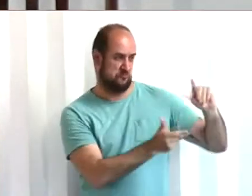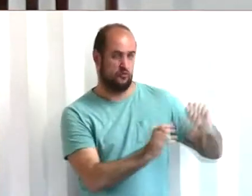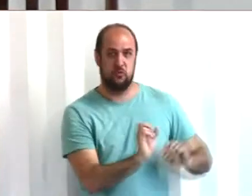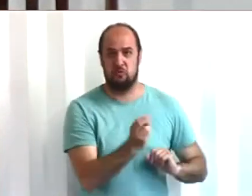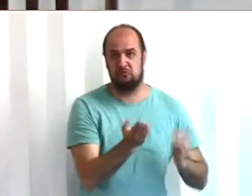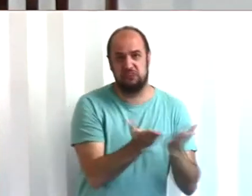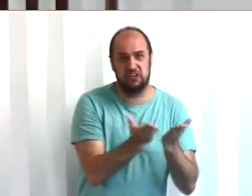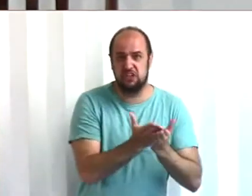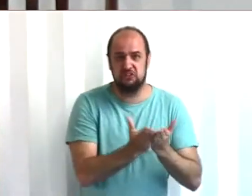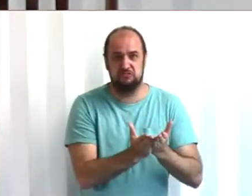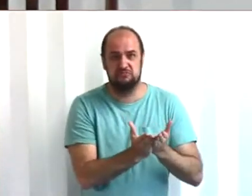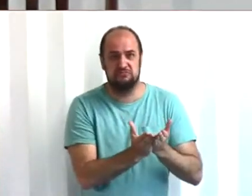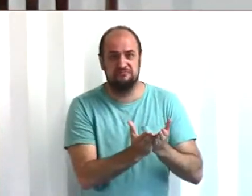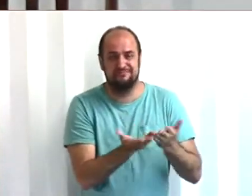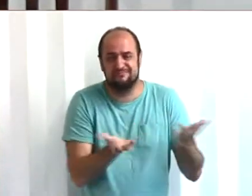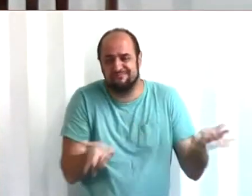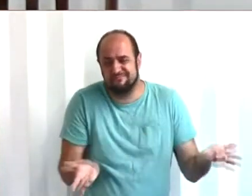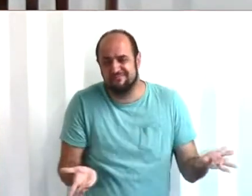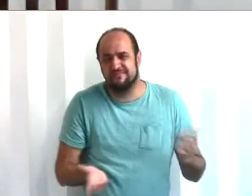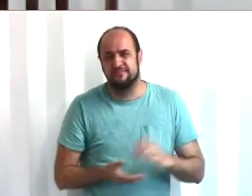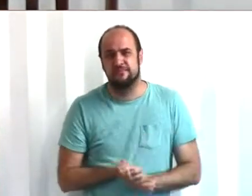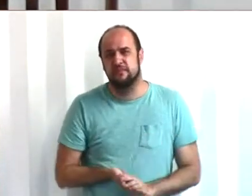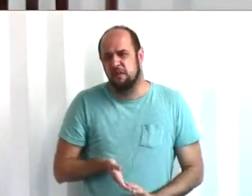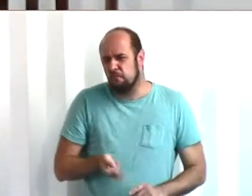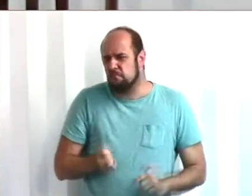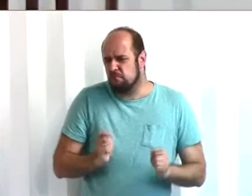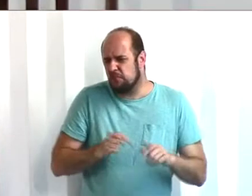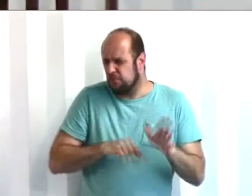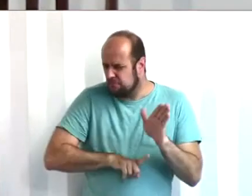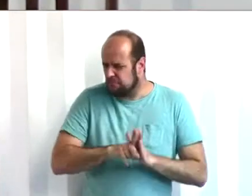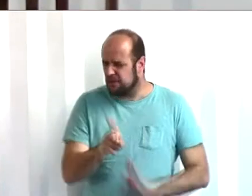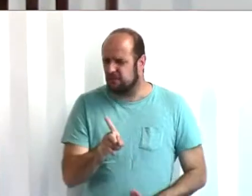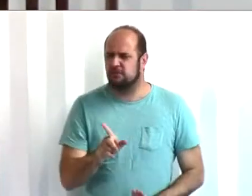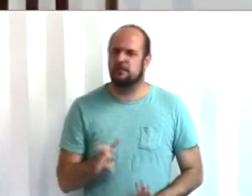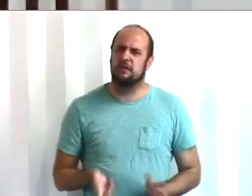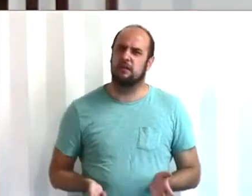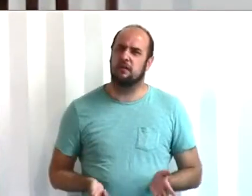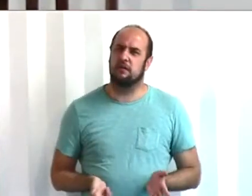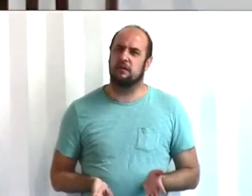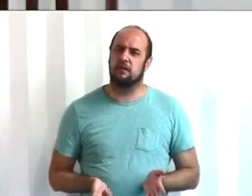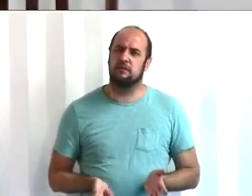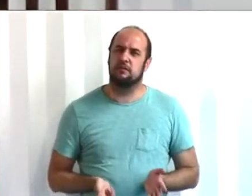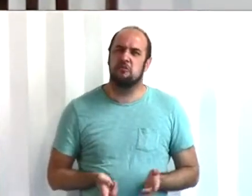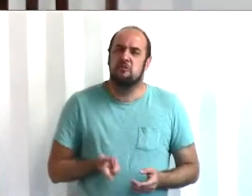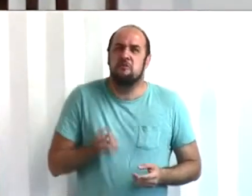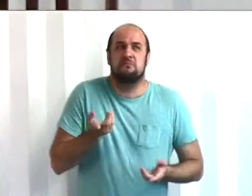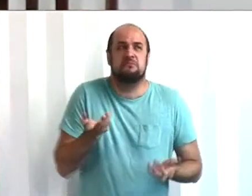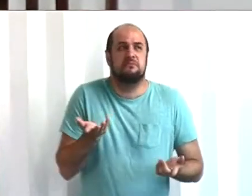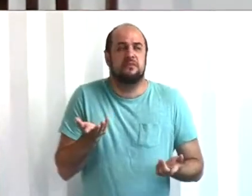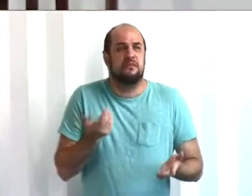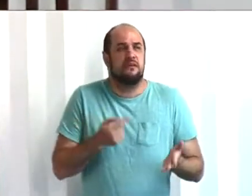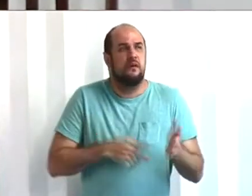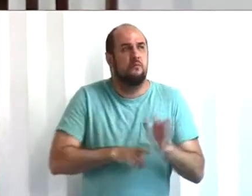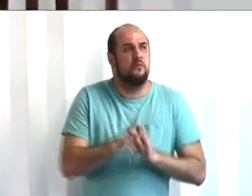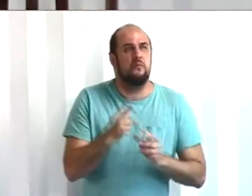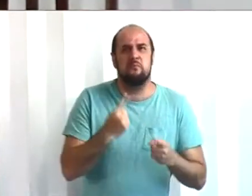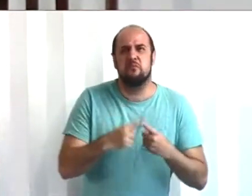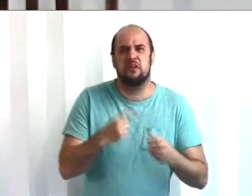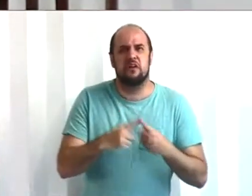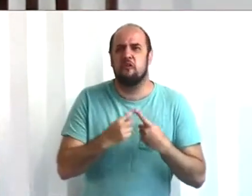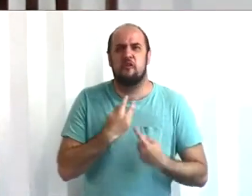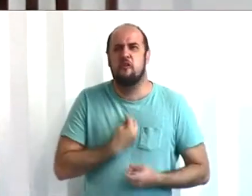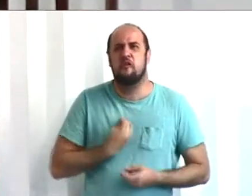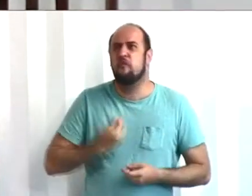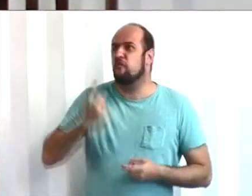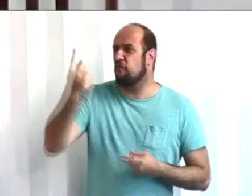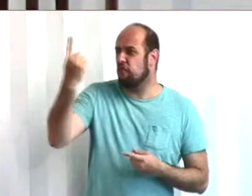cristão. E poderíamos fazer uma pergunta: por que não se fala de